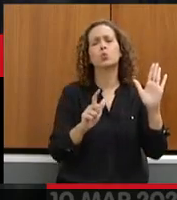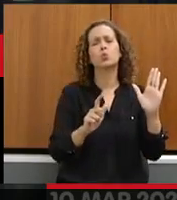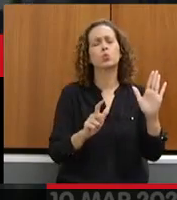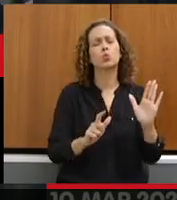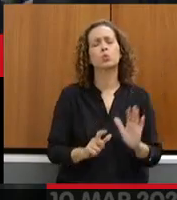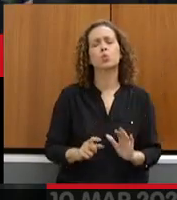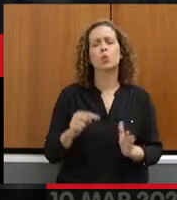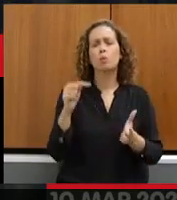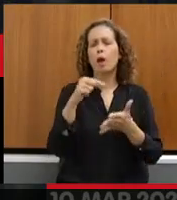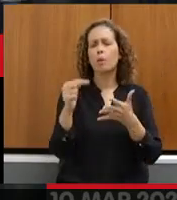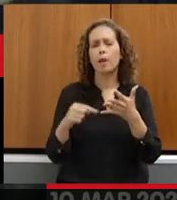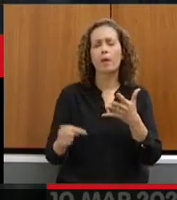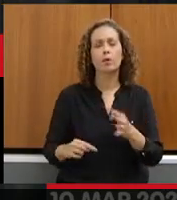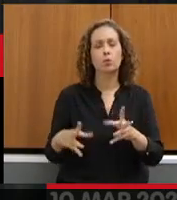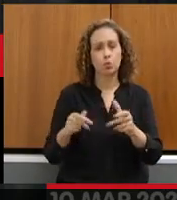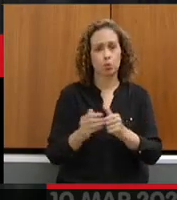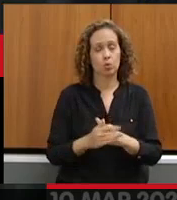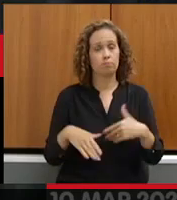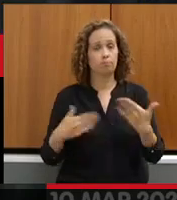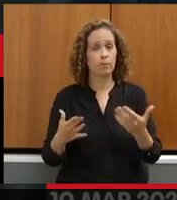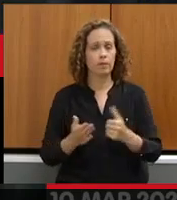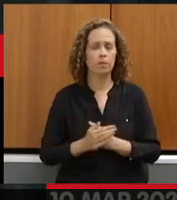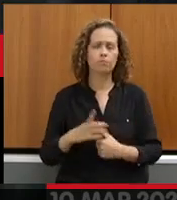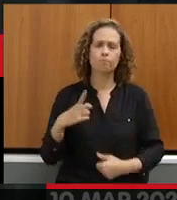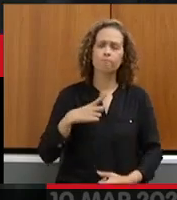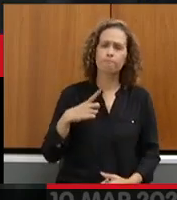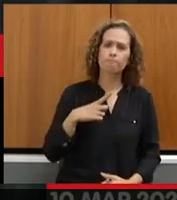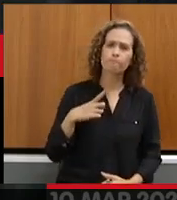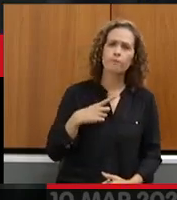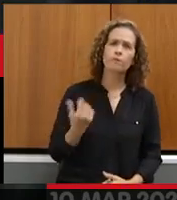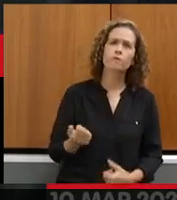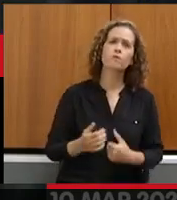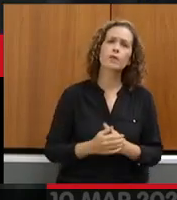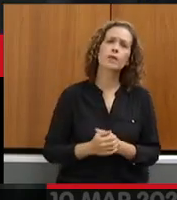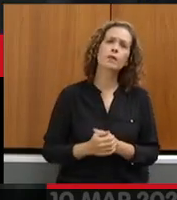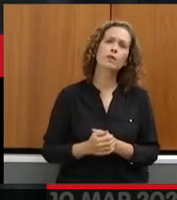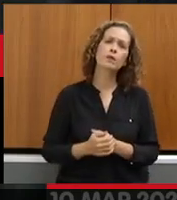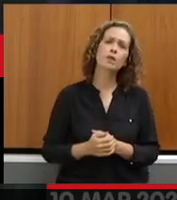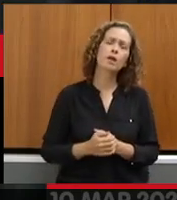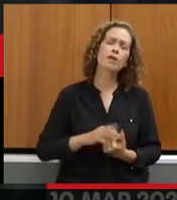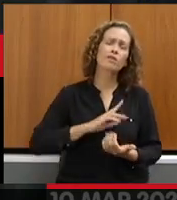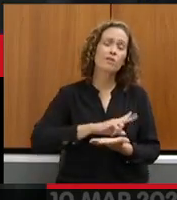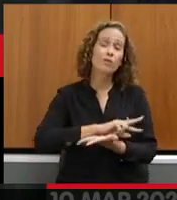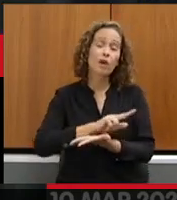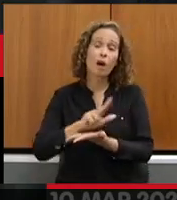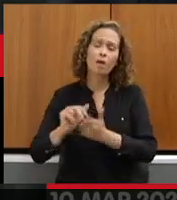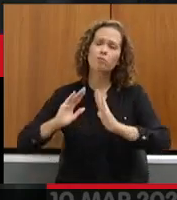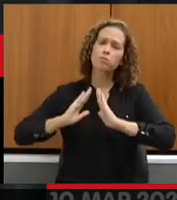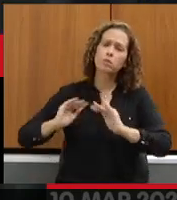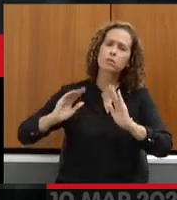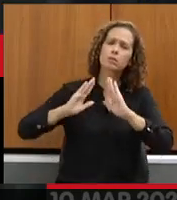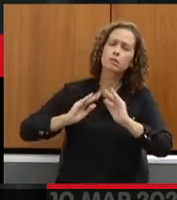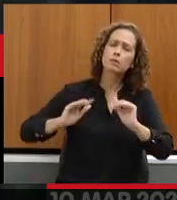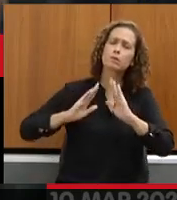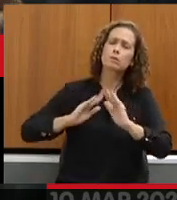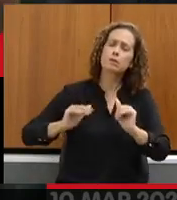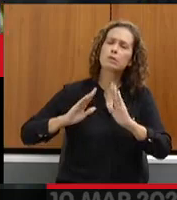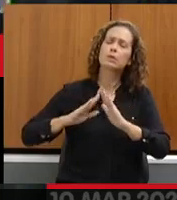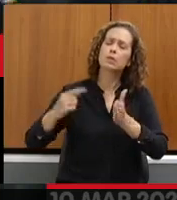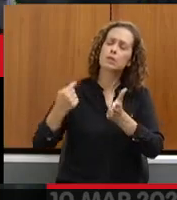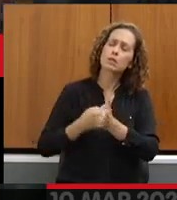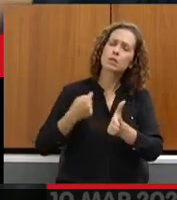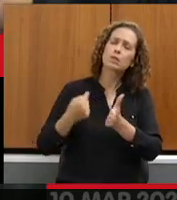que acontece que dali para frente nós tivemos inúmeras demandas por conta dos Municípios com esse questionamento